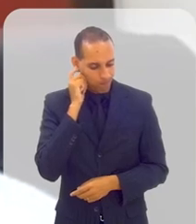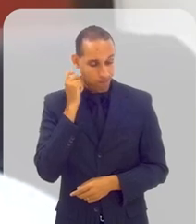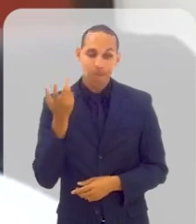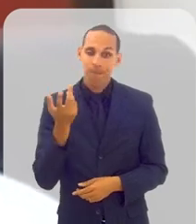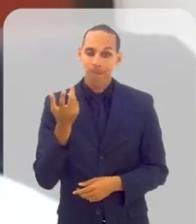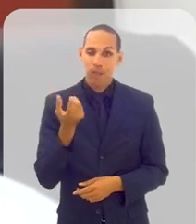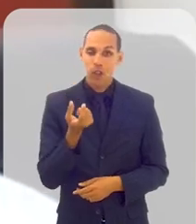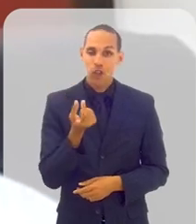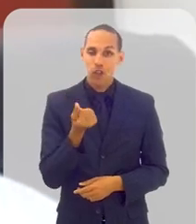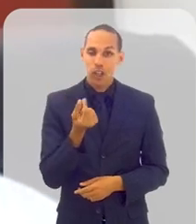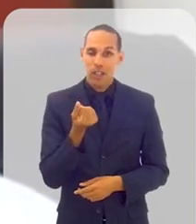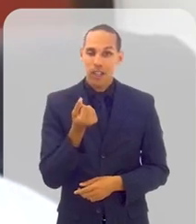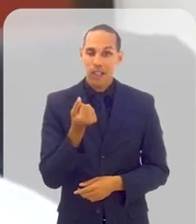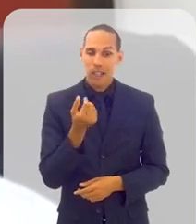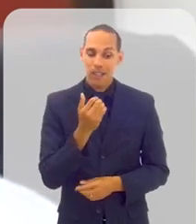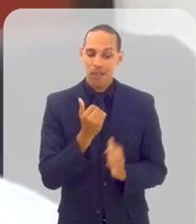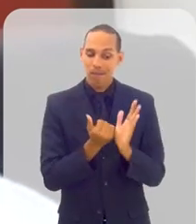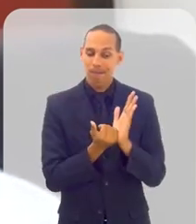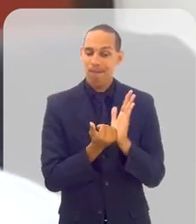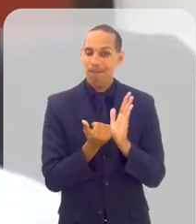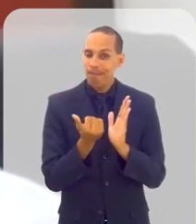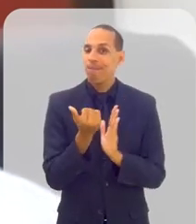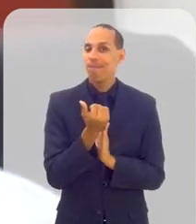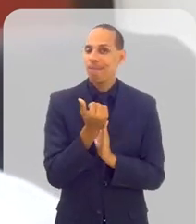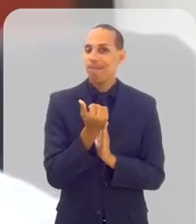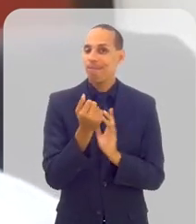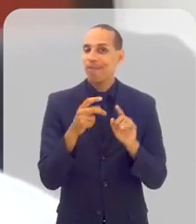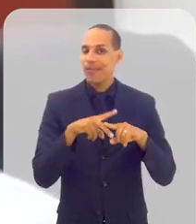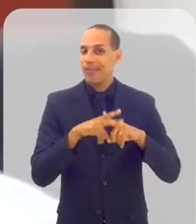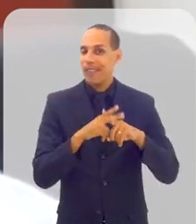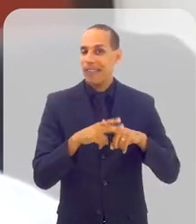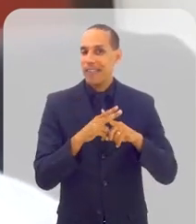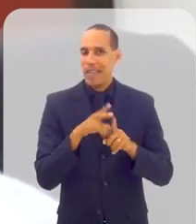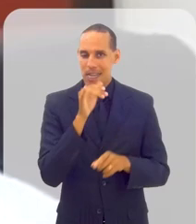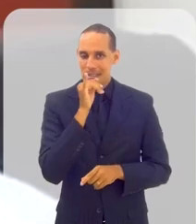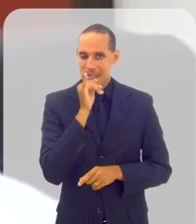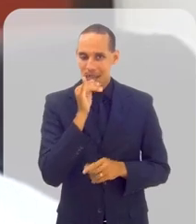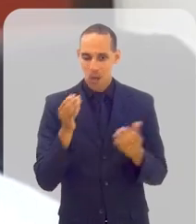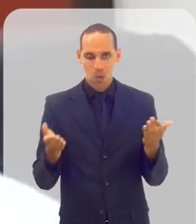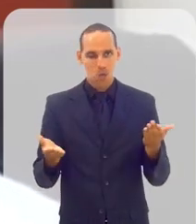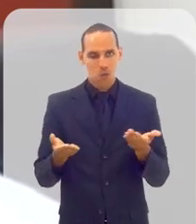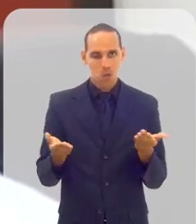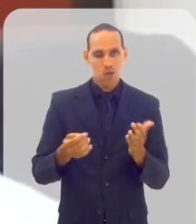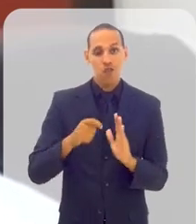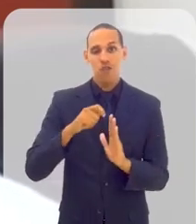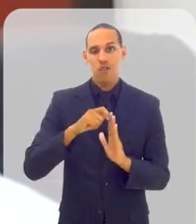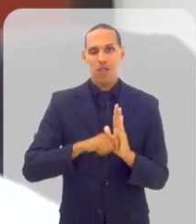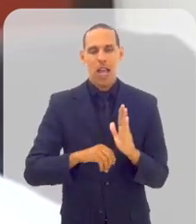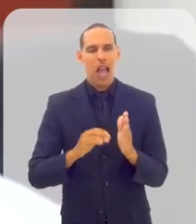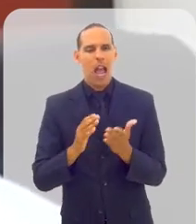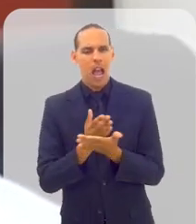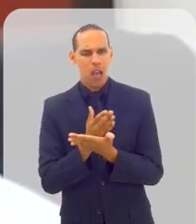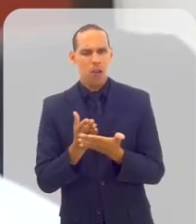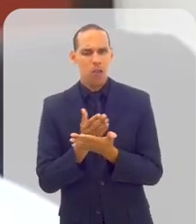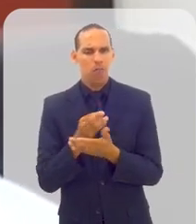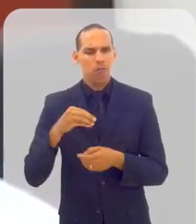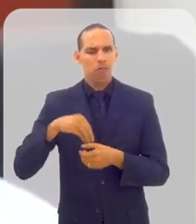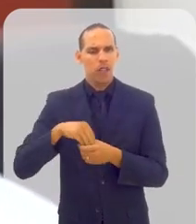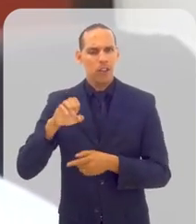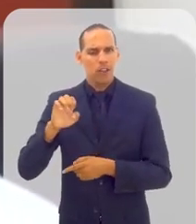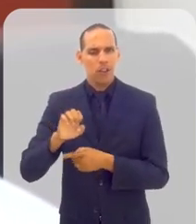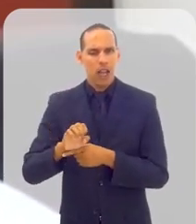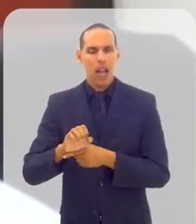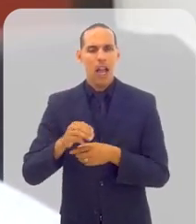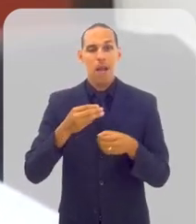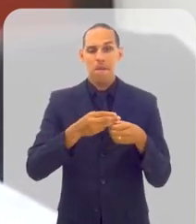a questão de reajuste de preço, né? Nós temos hoje, por exemplo, contratos dentro